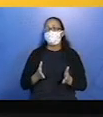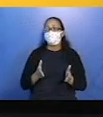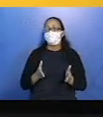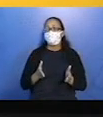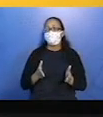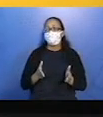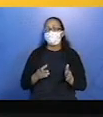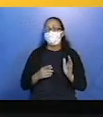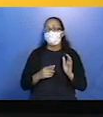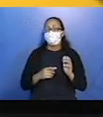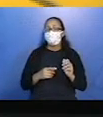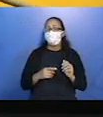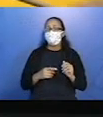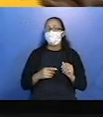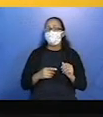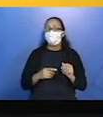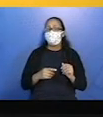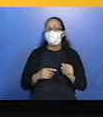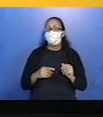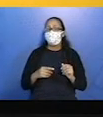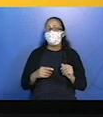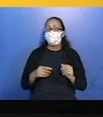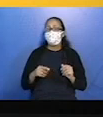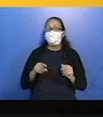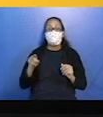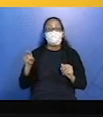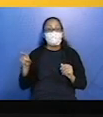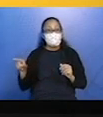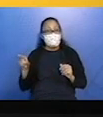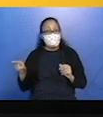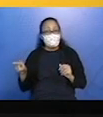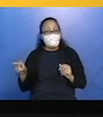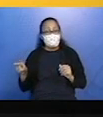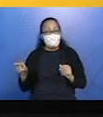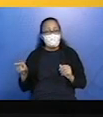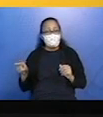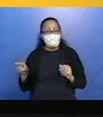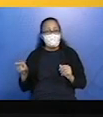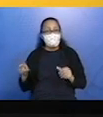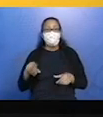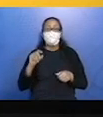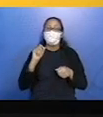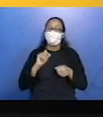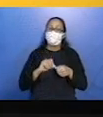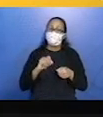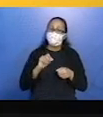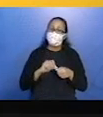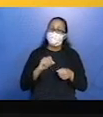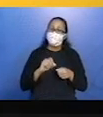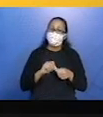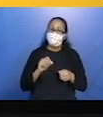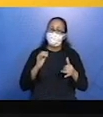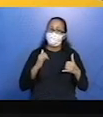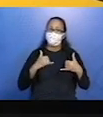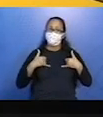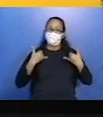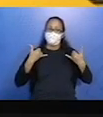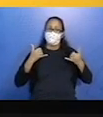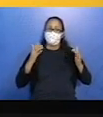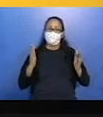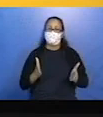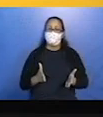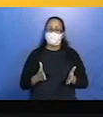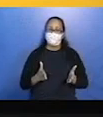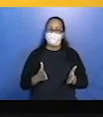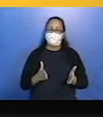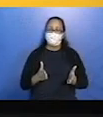nós temos ela, é uma pessoa só. Ela faz aniversário hoje.